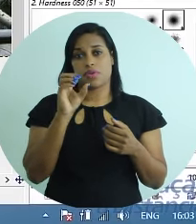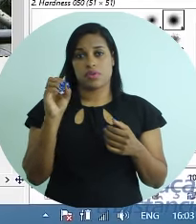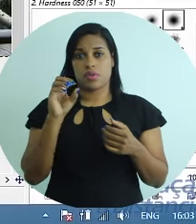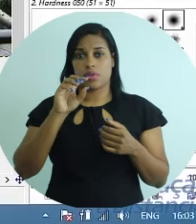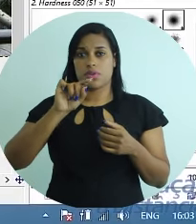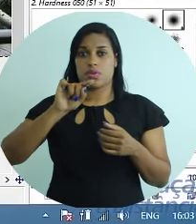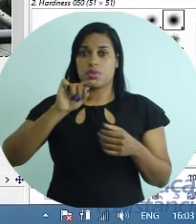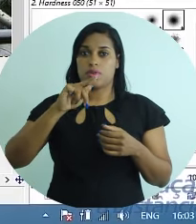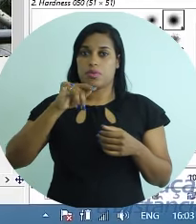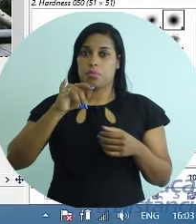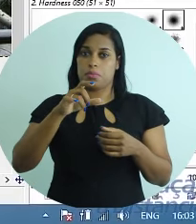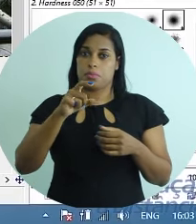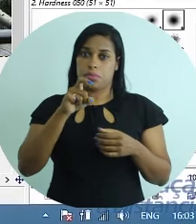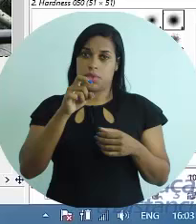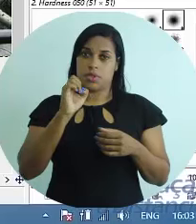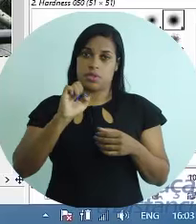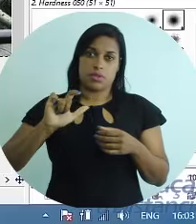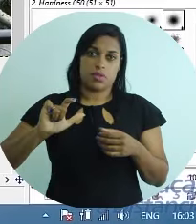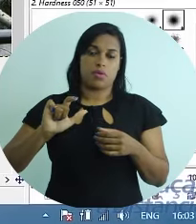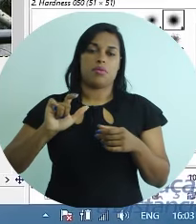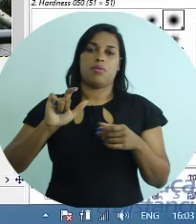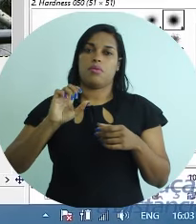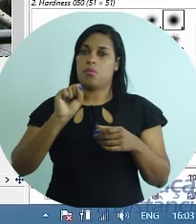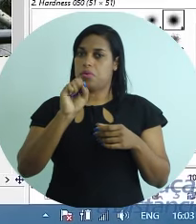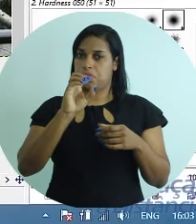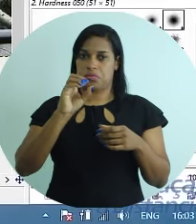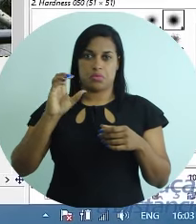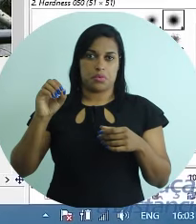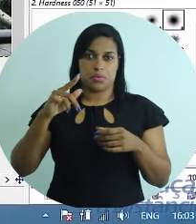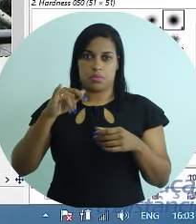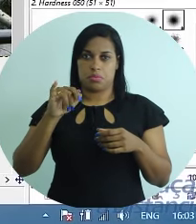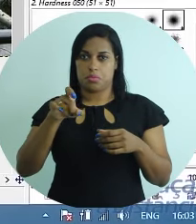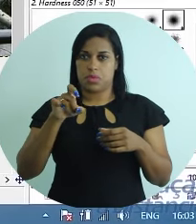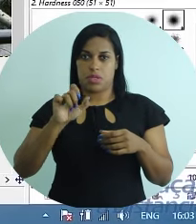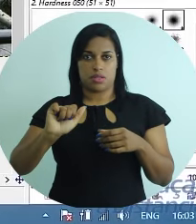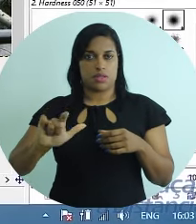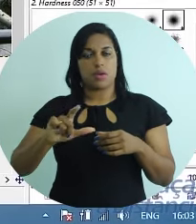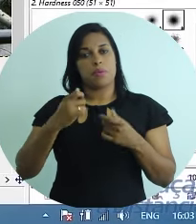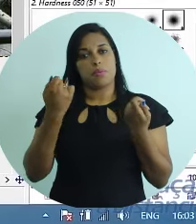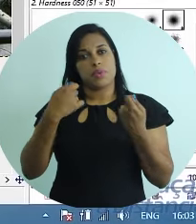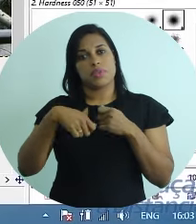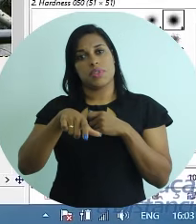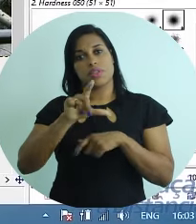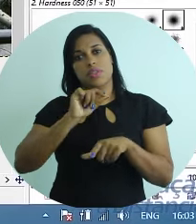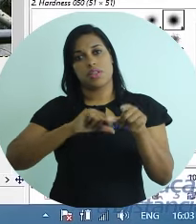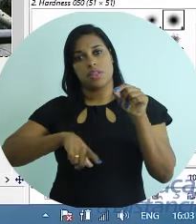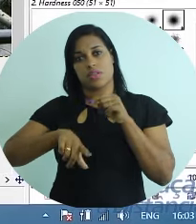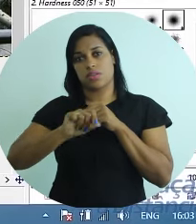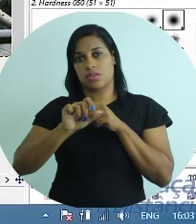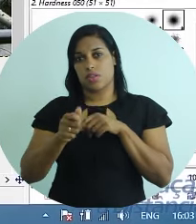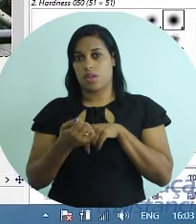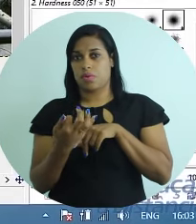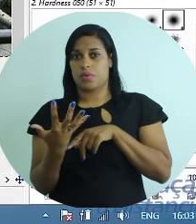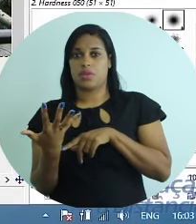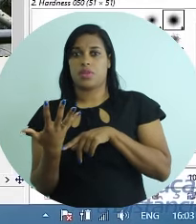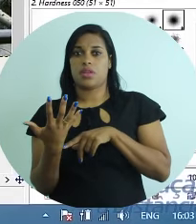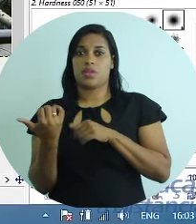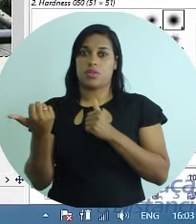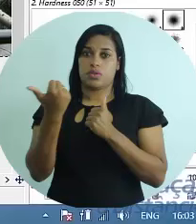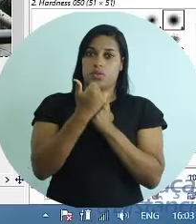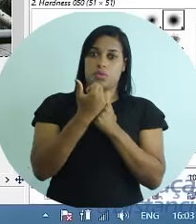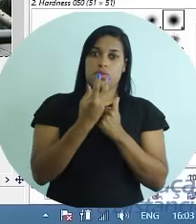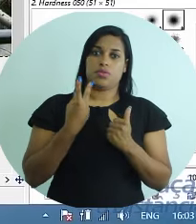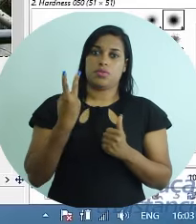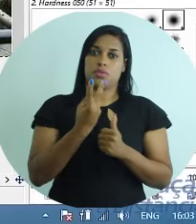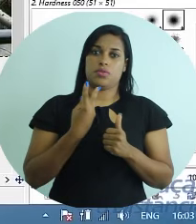largura, 900 pixels de largura. Então, você simplesmente precisa aqui selecionar a largura, substituir pelo valor que